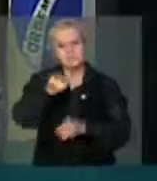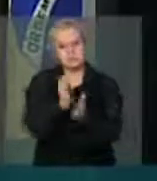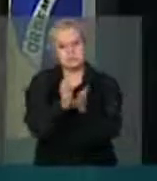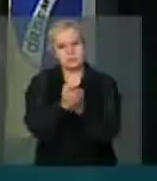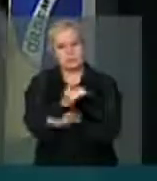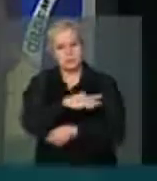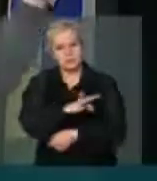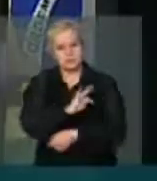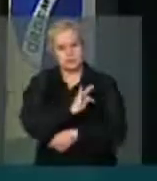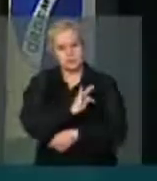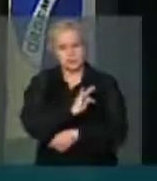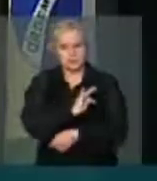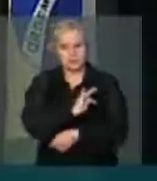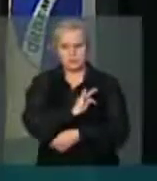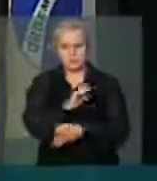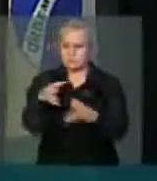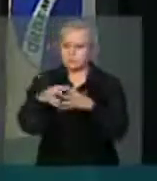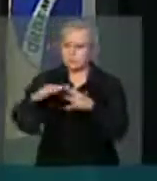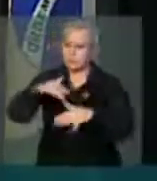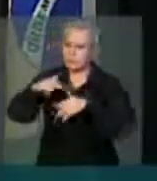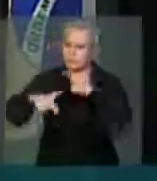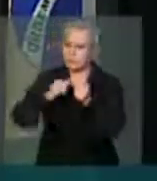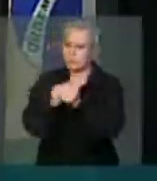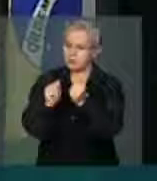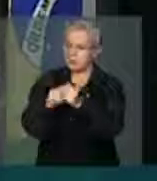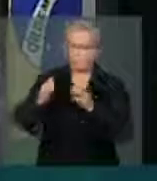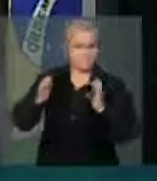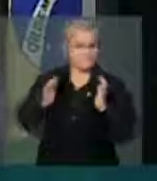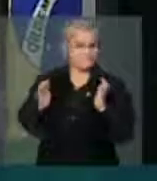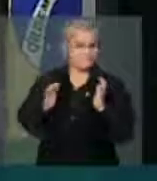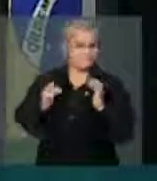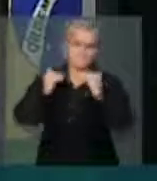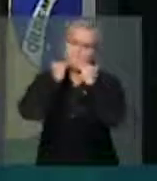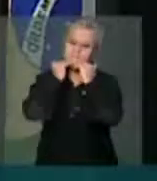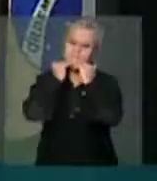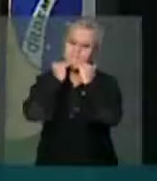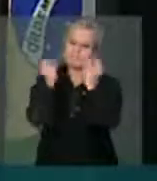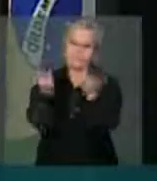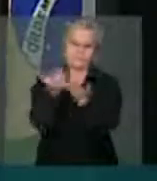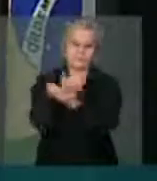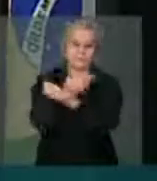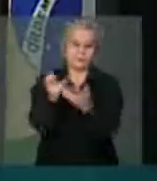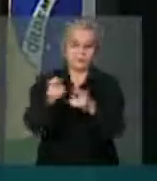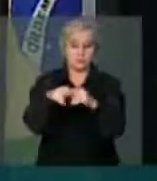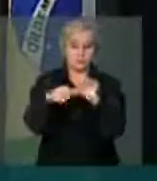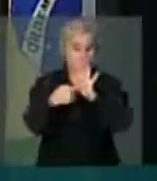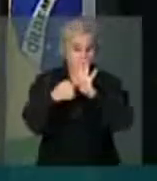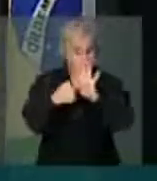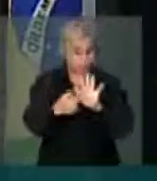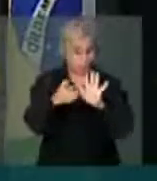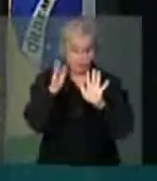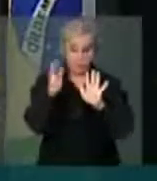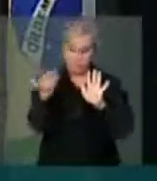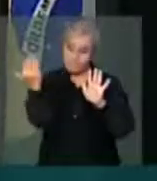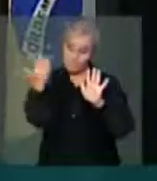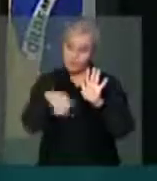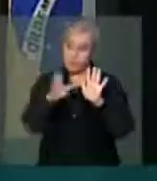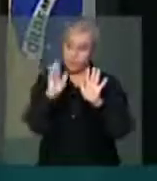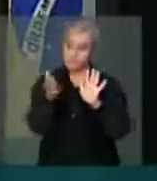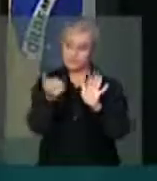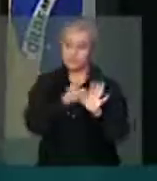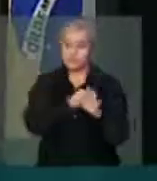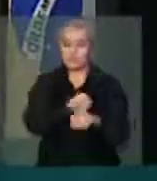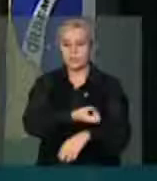PT do movimento dos ricos, vai por água abaixo com os números que são apresentados